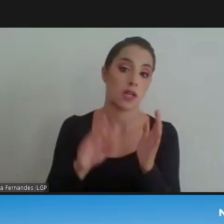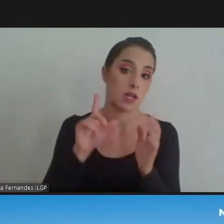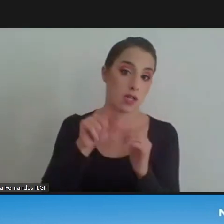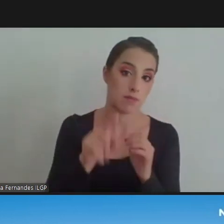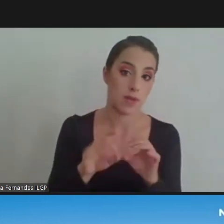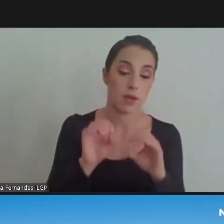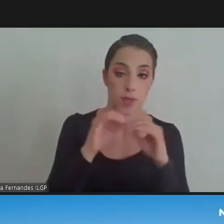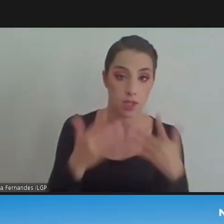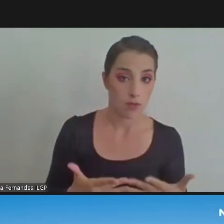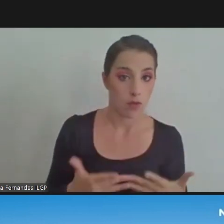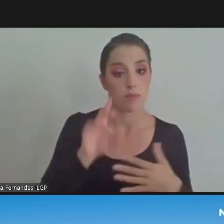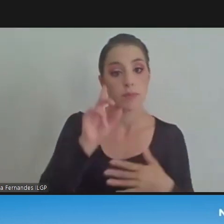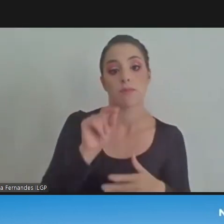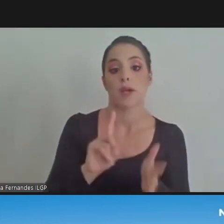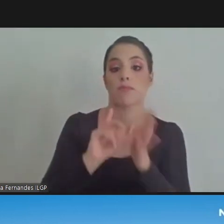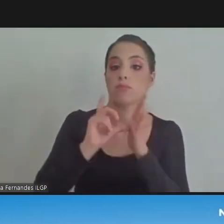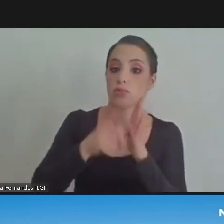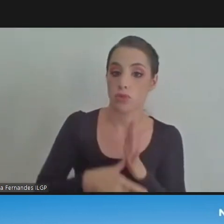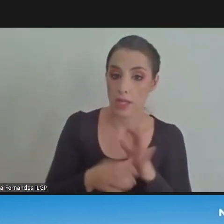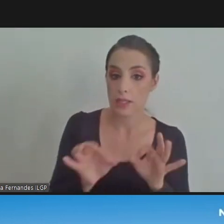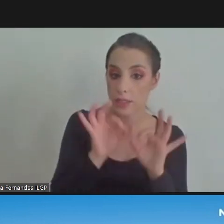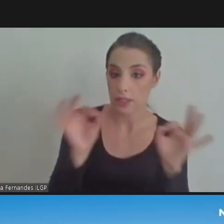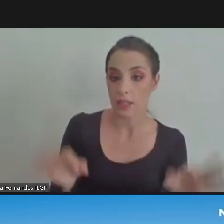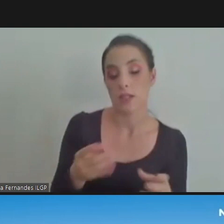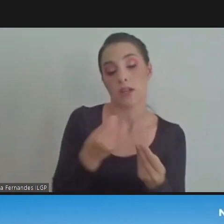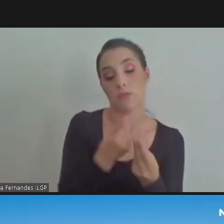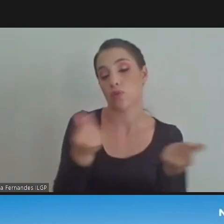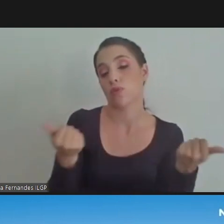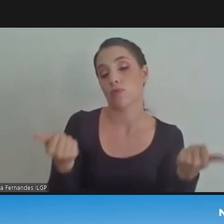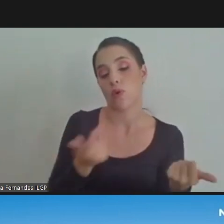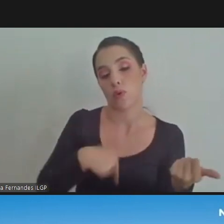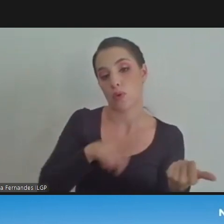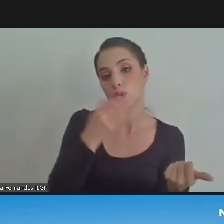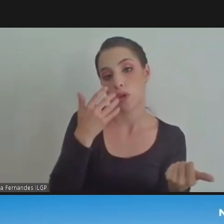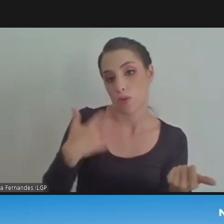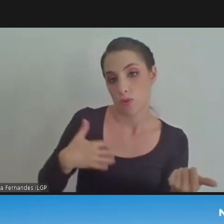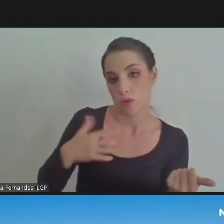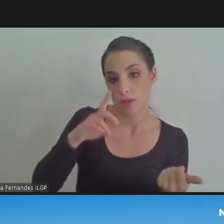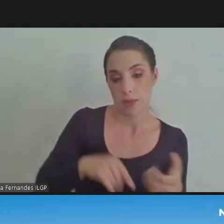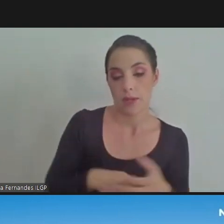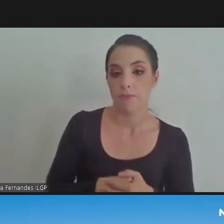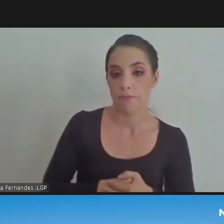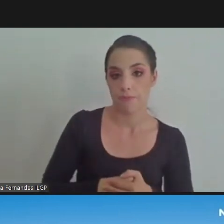plataforma ou a um projeto similar. Seria muito orgulho para nós.